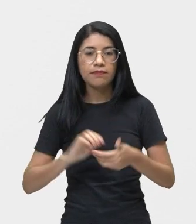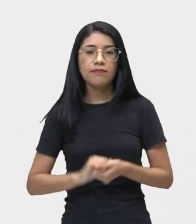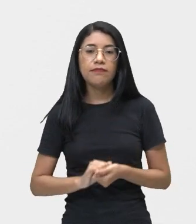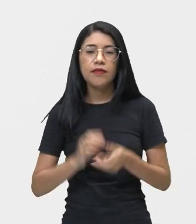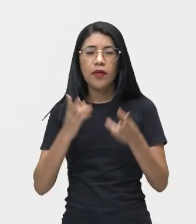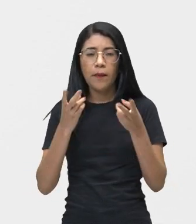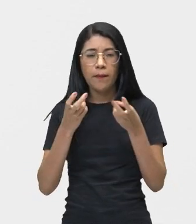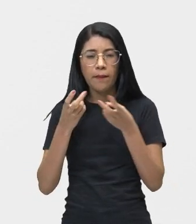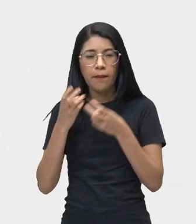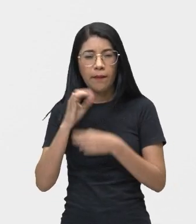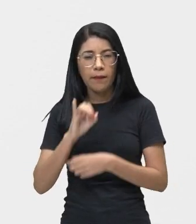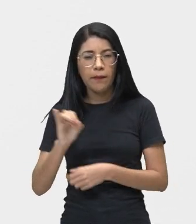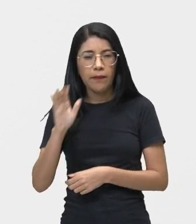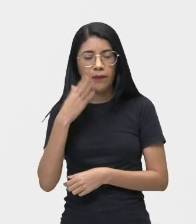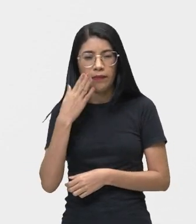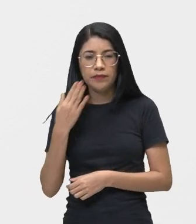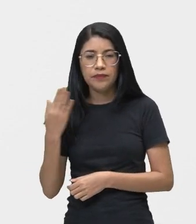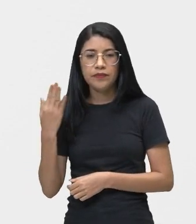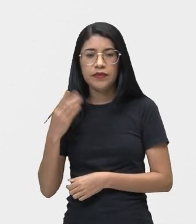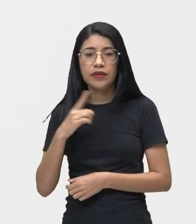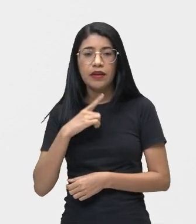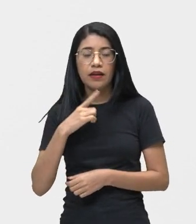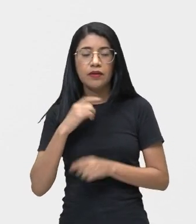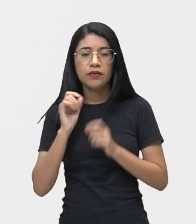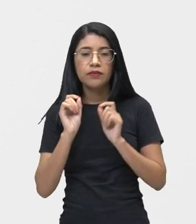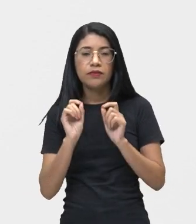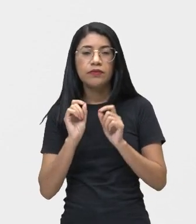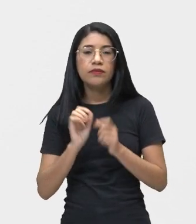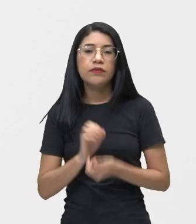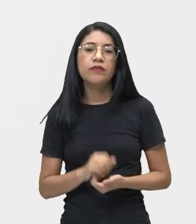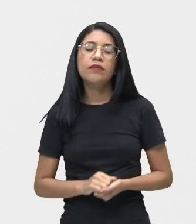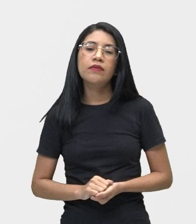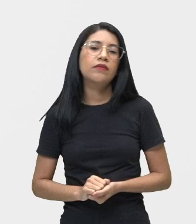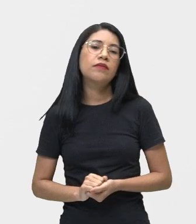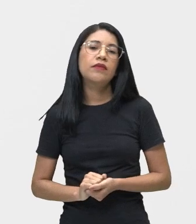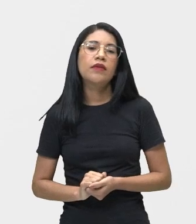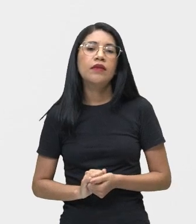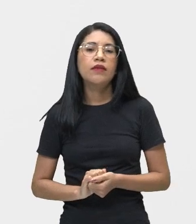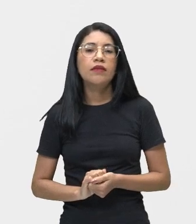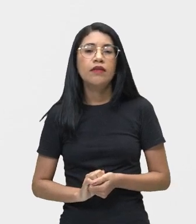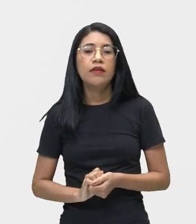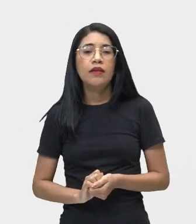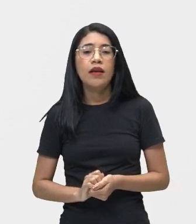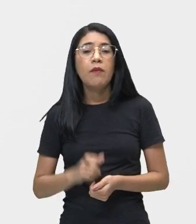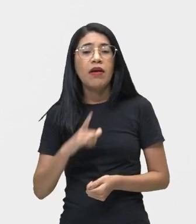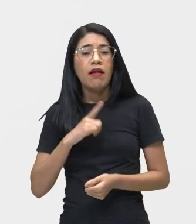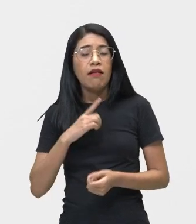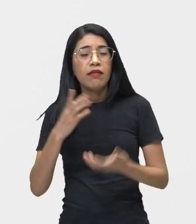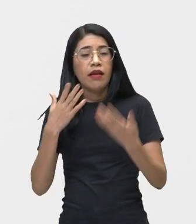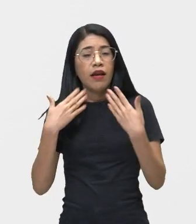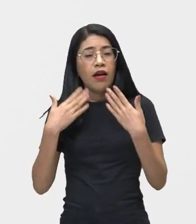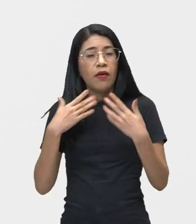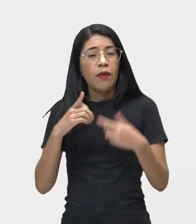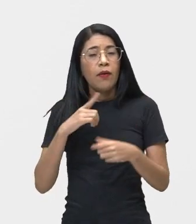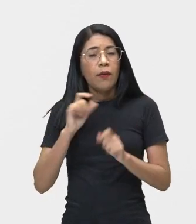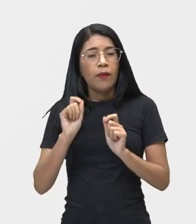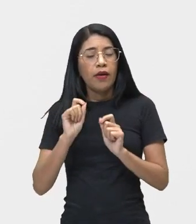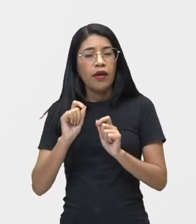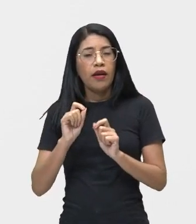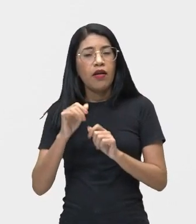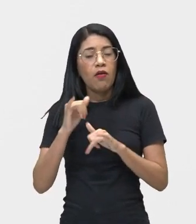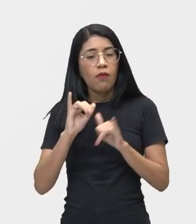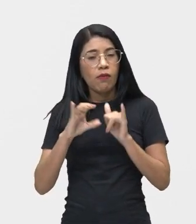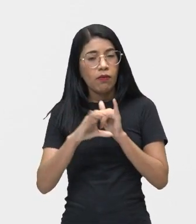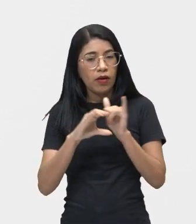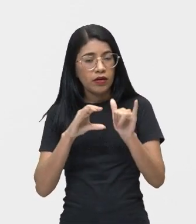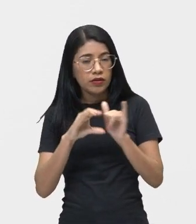aí na imagem que eu tenho. Para ser calor, eu preciso sempre ter que ela é uma energia